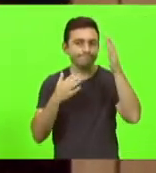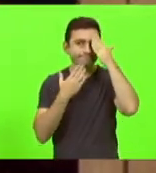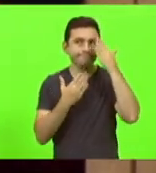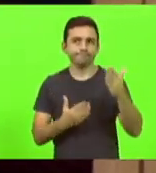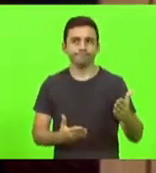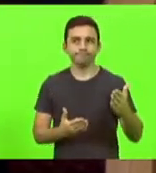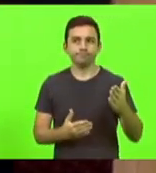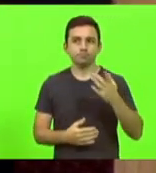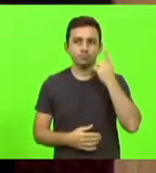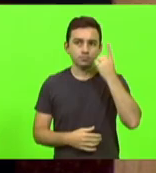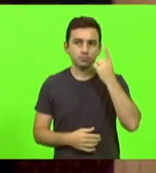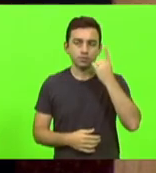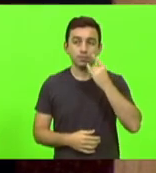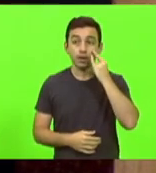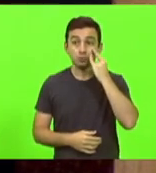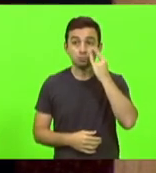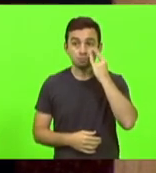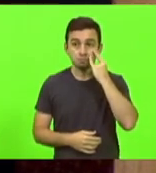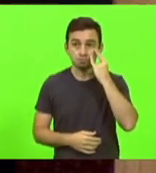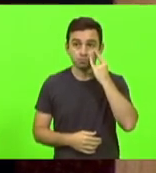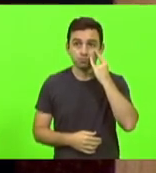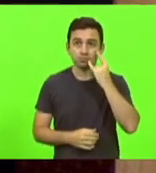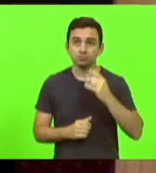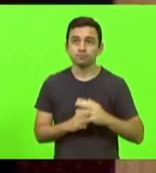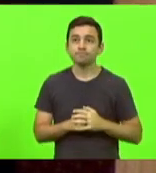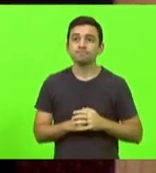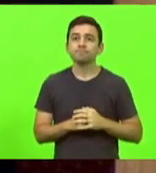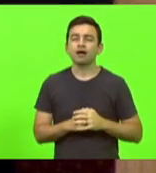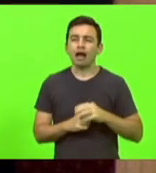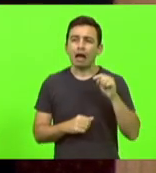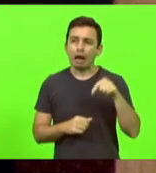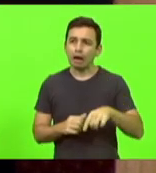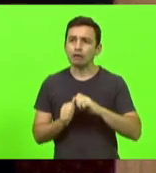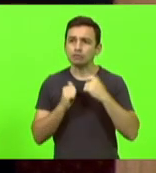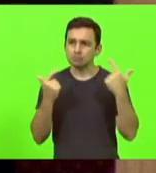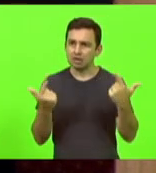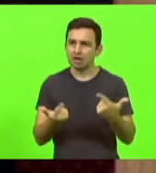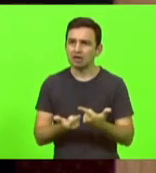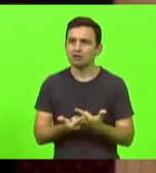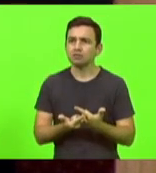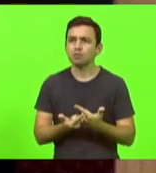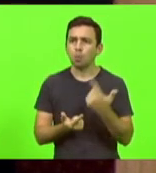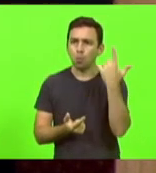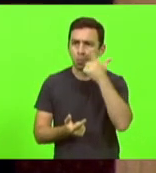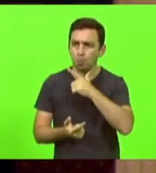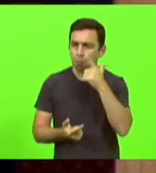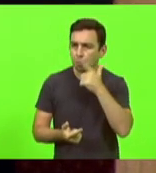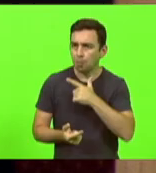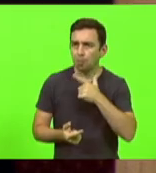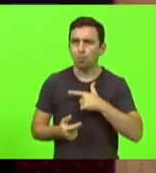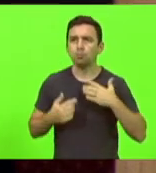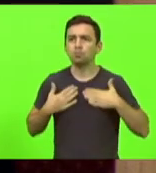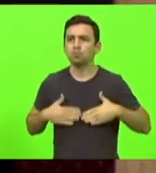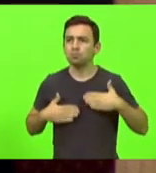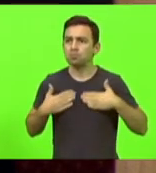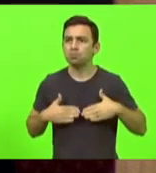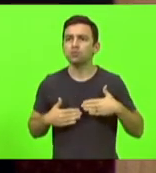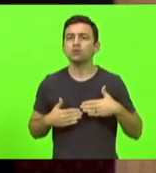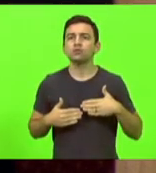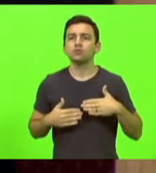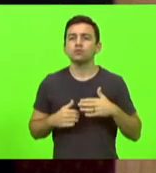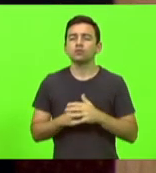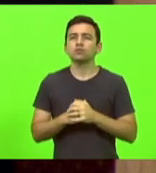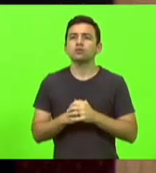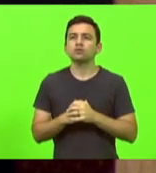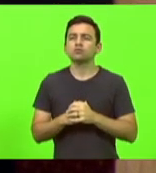ao deputado Mauro de Nadal, que transformou essa casa num ambiente suprapartidário nesse período em que